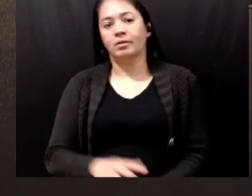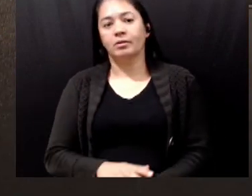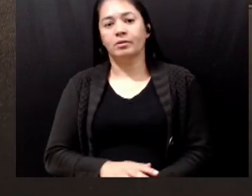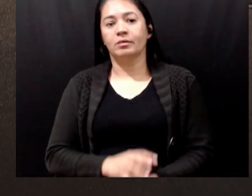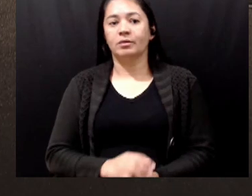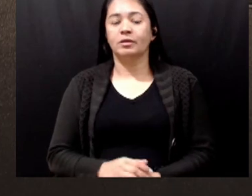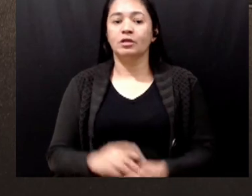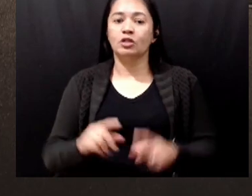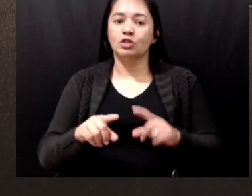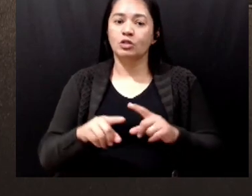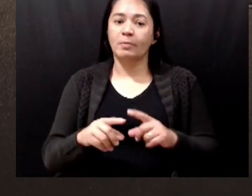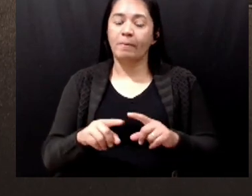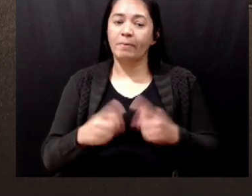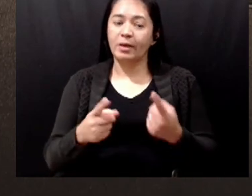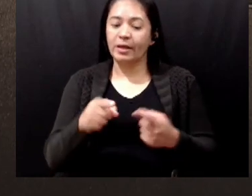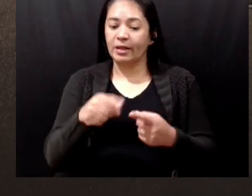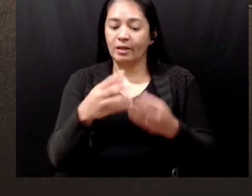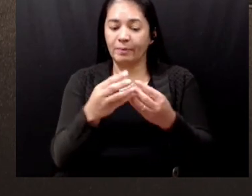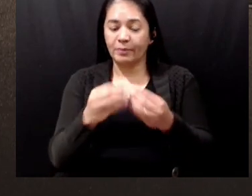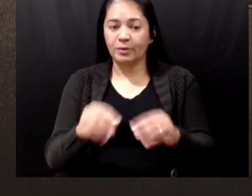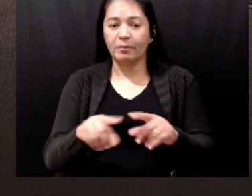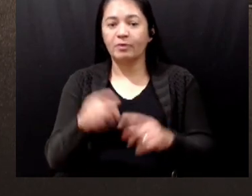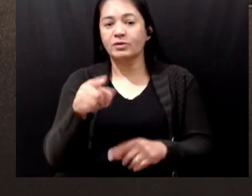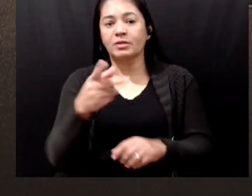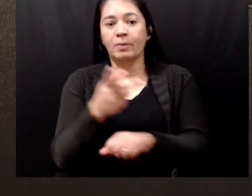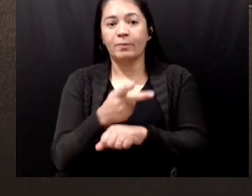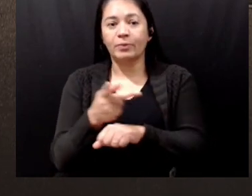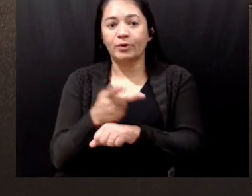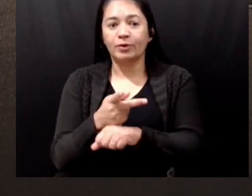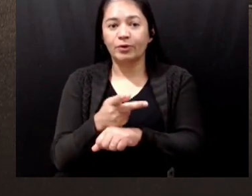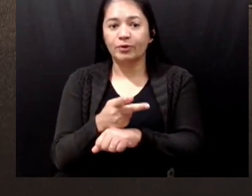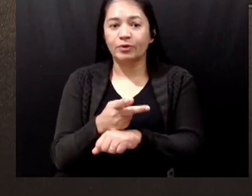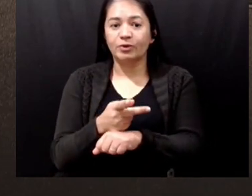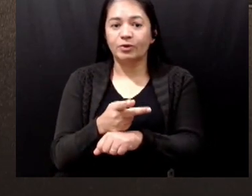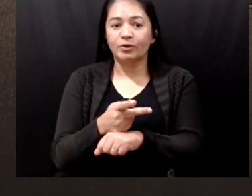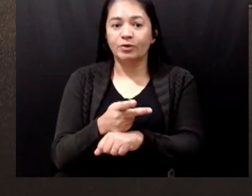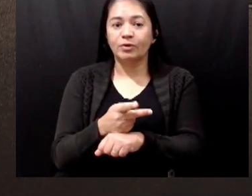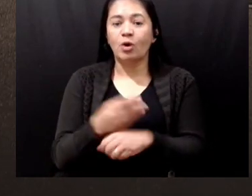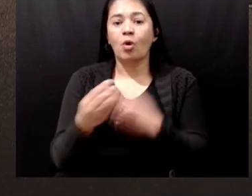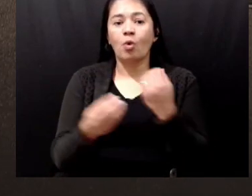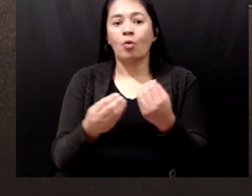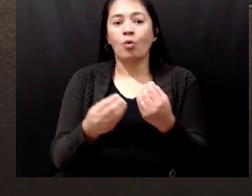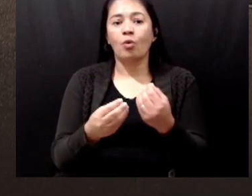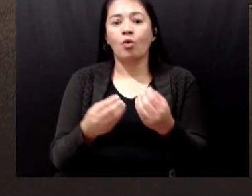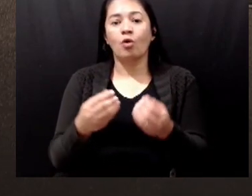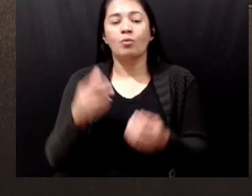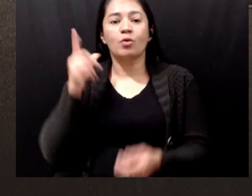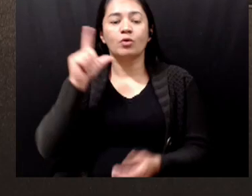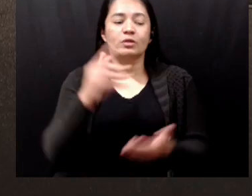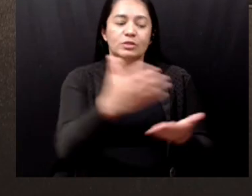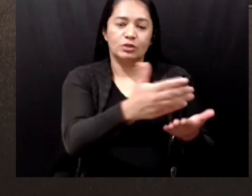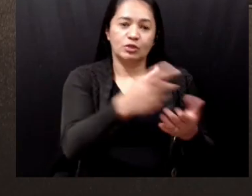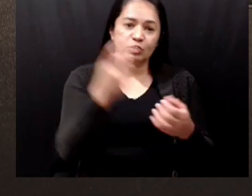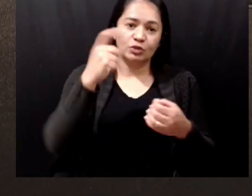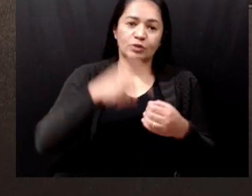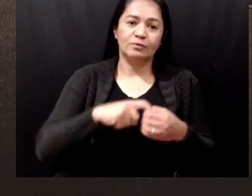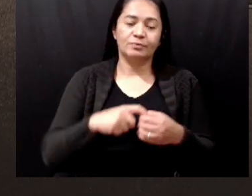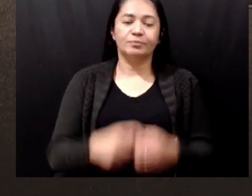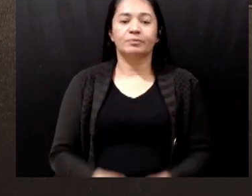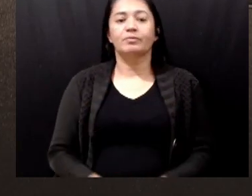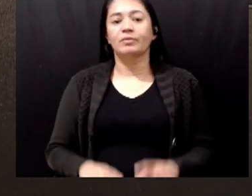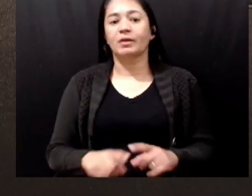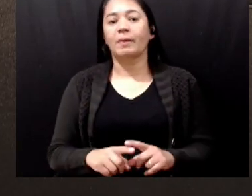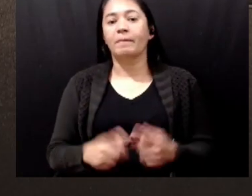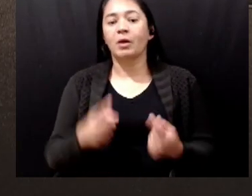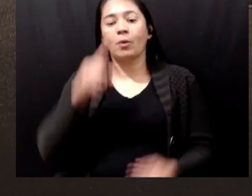falir e você tem que procurar daí os meios que a gente vai falar daqui a pouco de como reaver teus ativos de novo, mas esses ativos estão lá. O único risco que acontece é se você